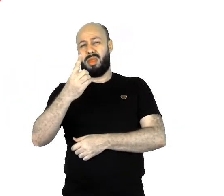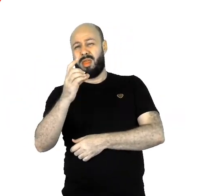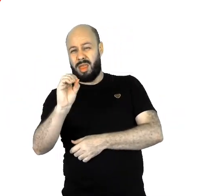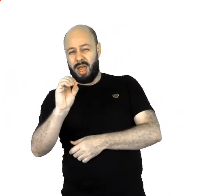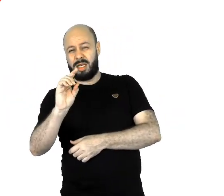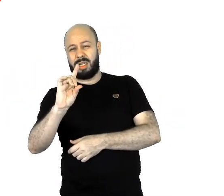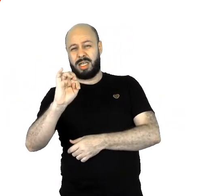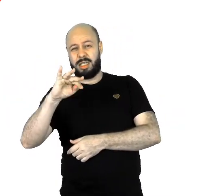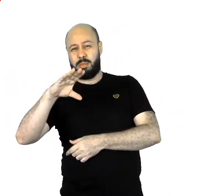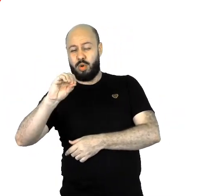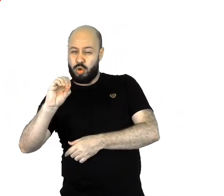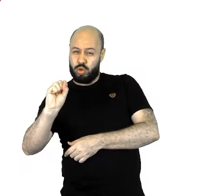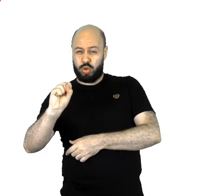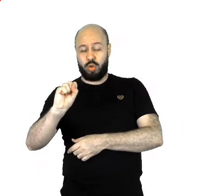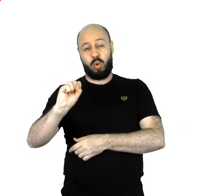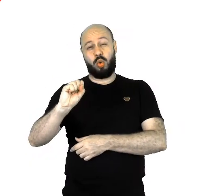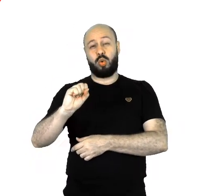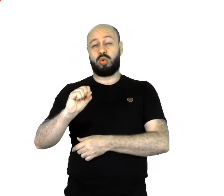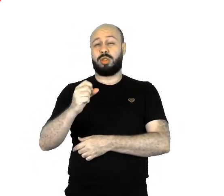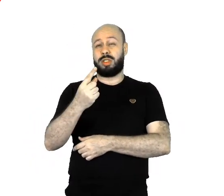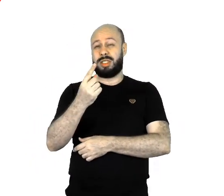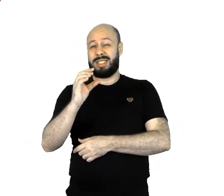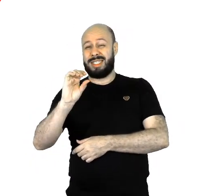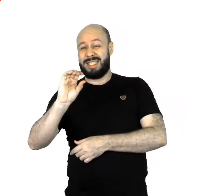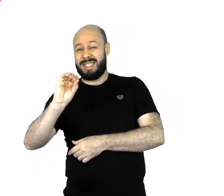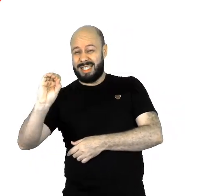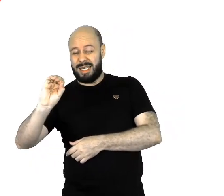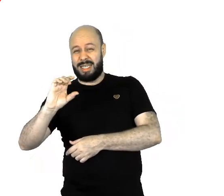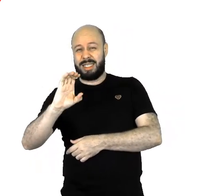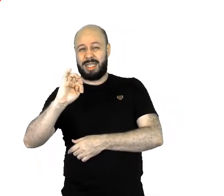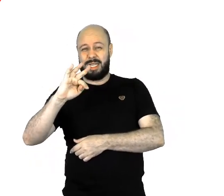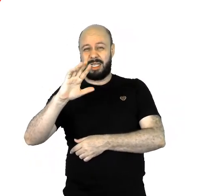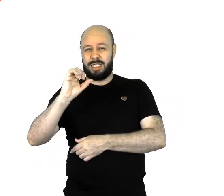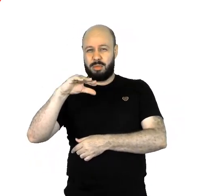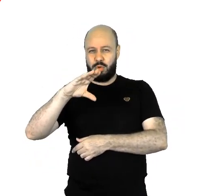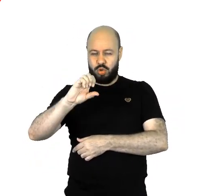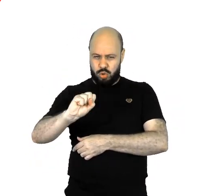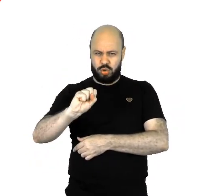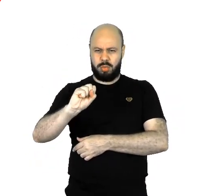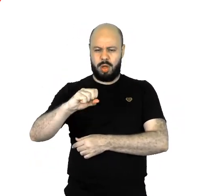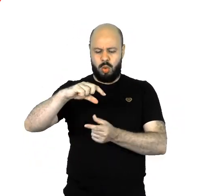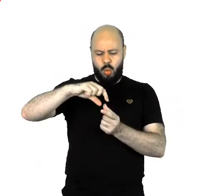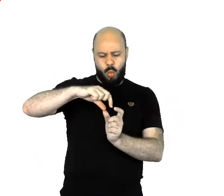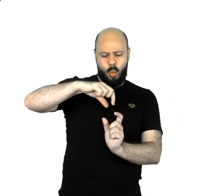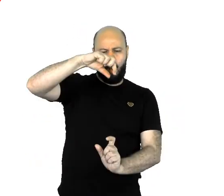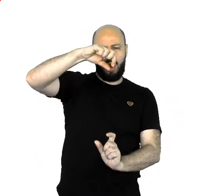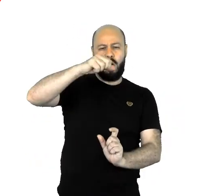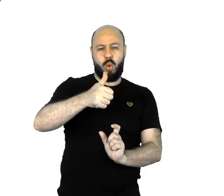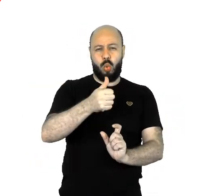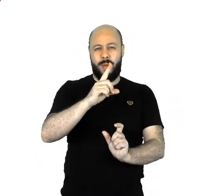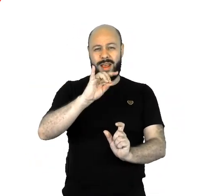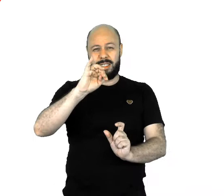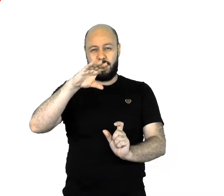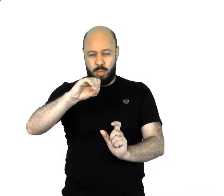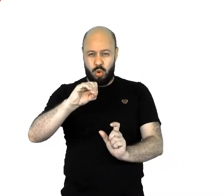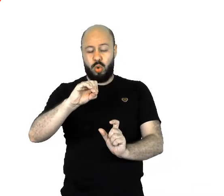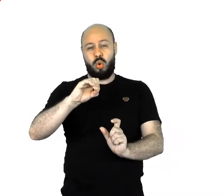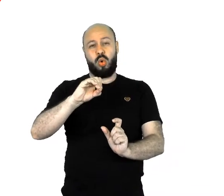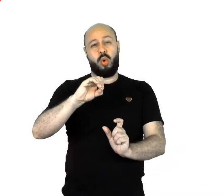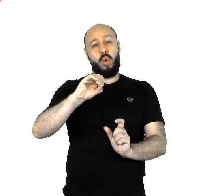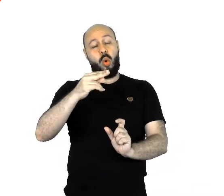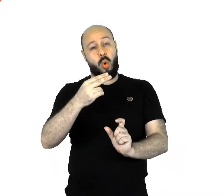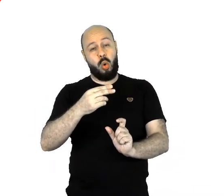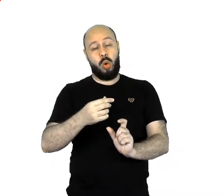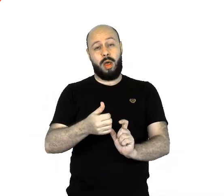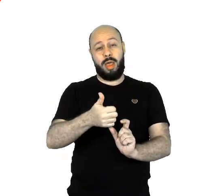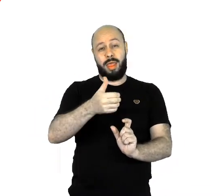centésimos. Uma barrinha, ela vai representar um décimo ou 10 centésimos. Vai